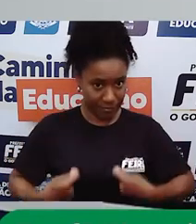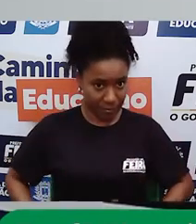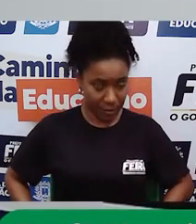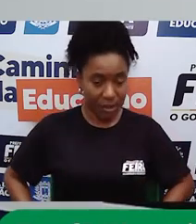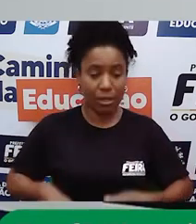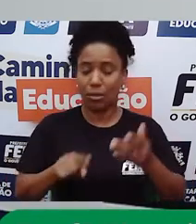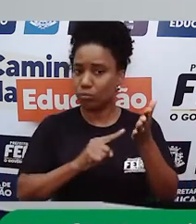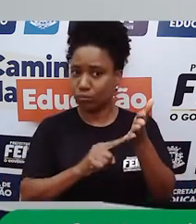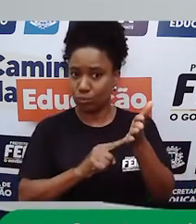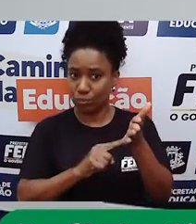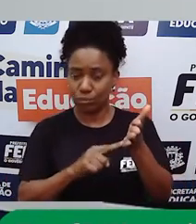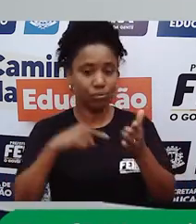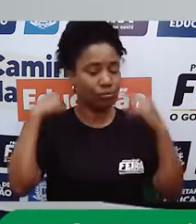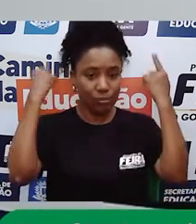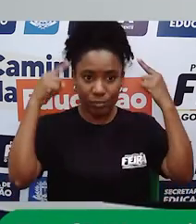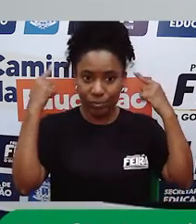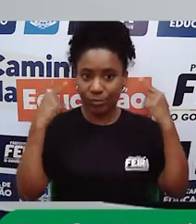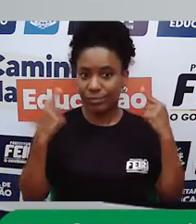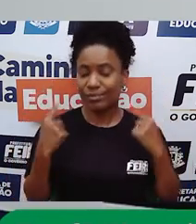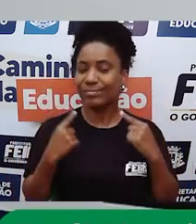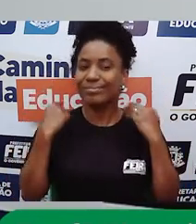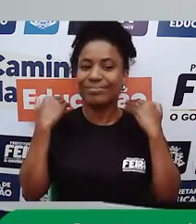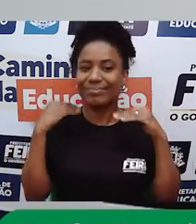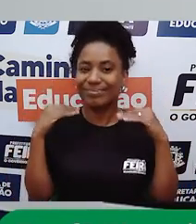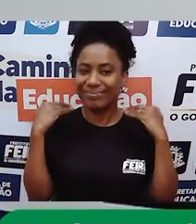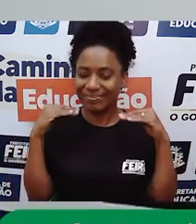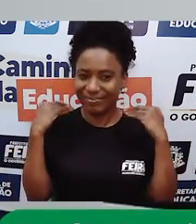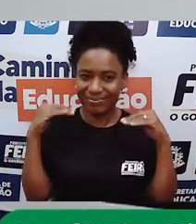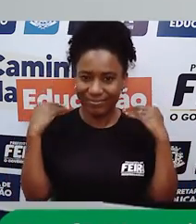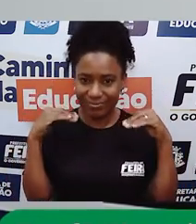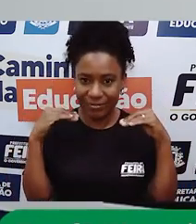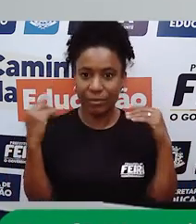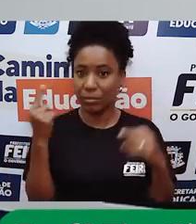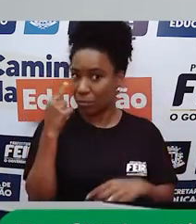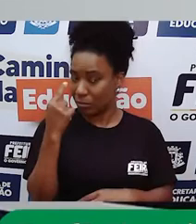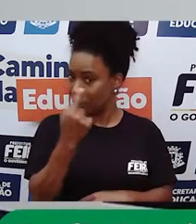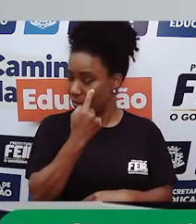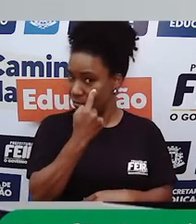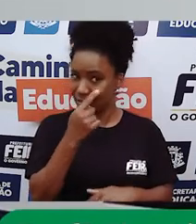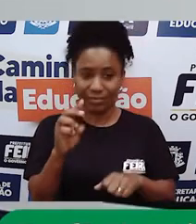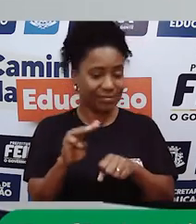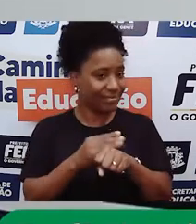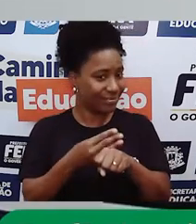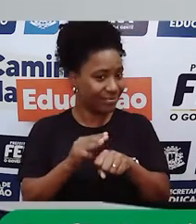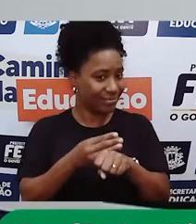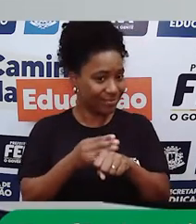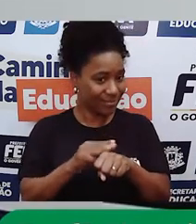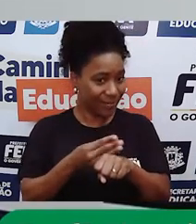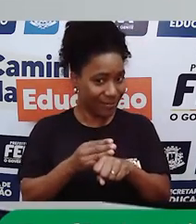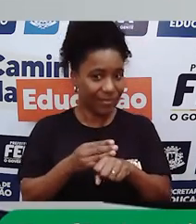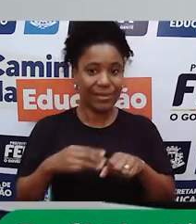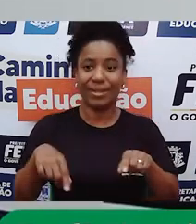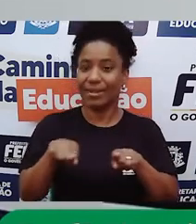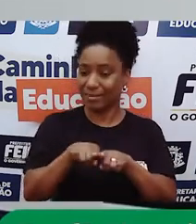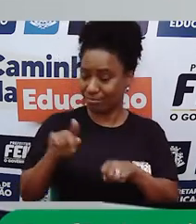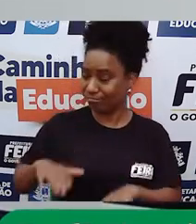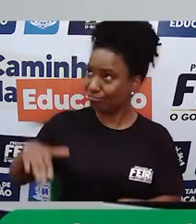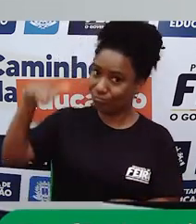cabelos crespos e castanhos de tamanho médio. Os meus olhos também são castanhos e tenho estatura